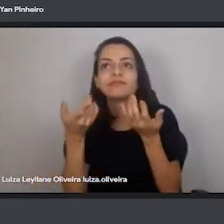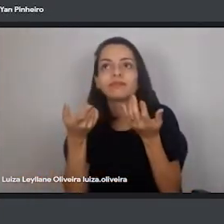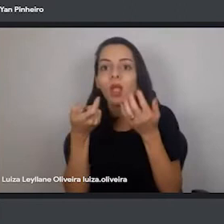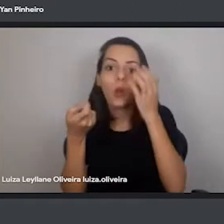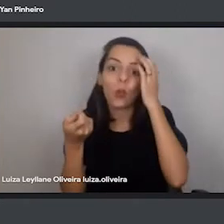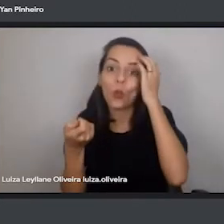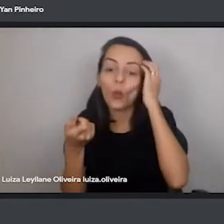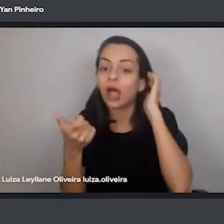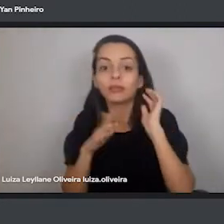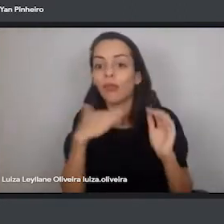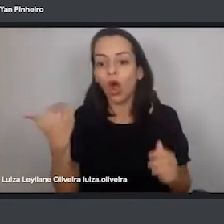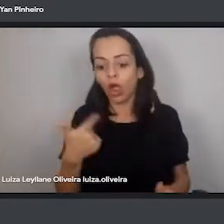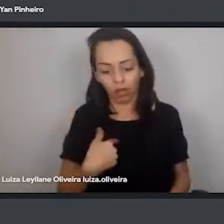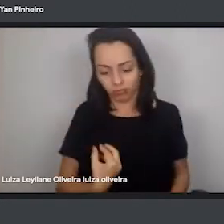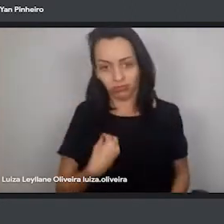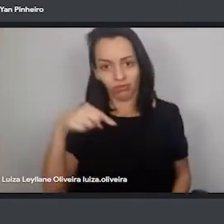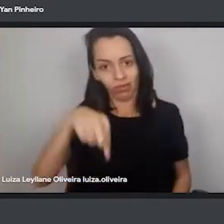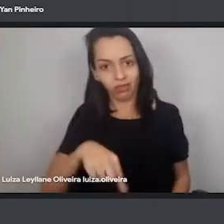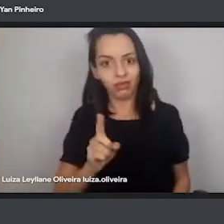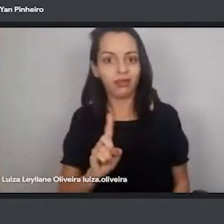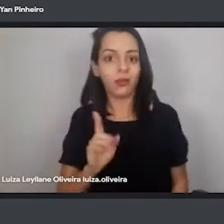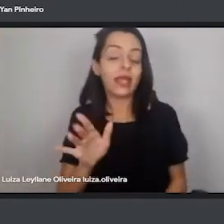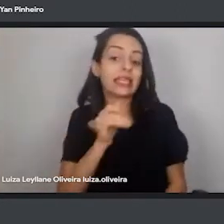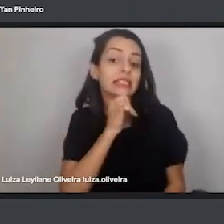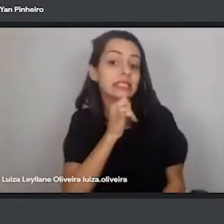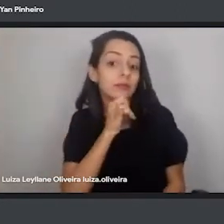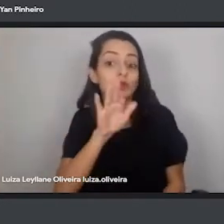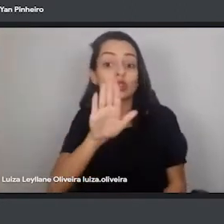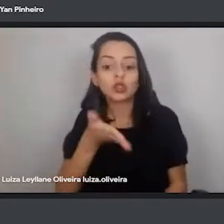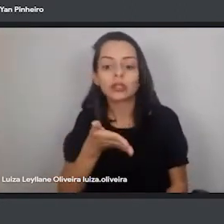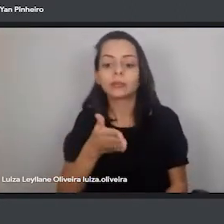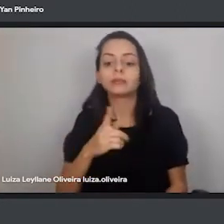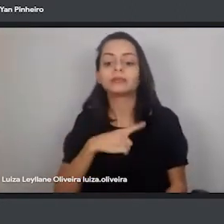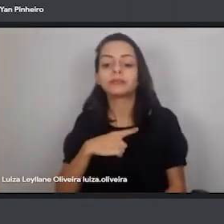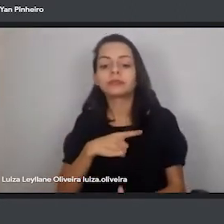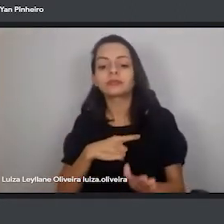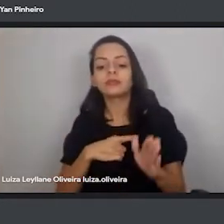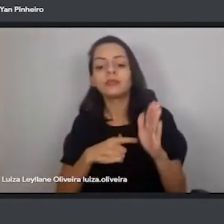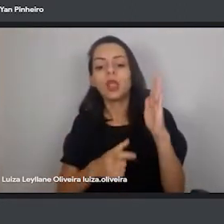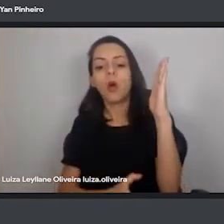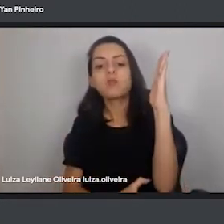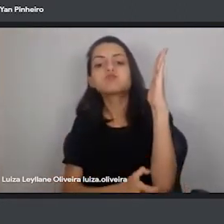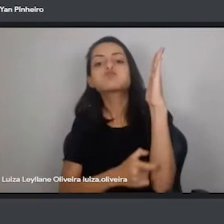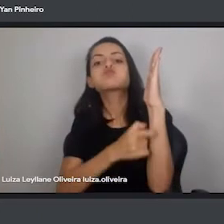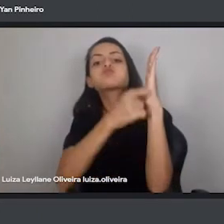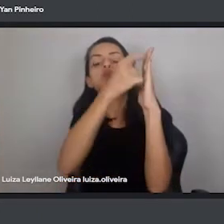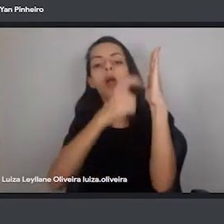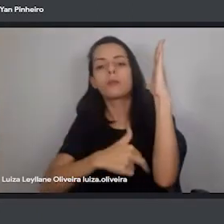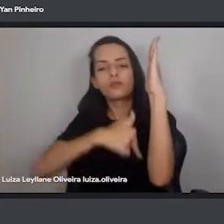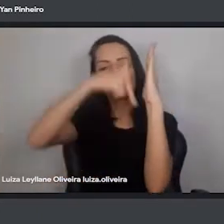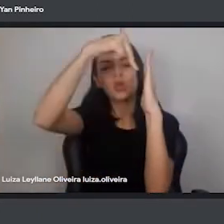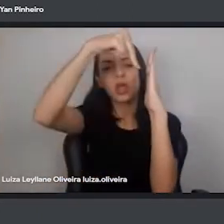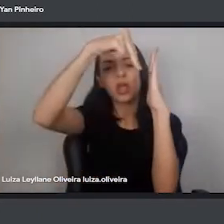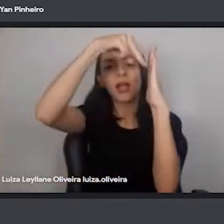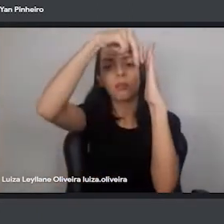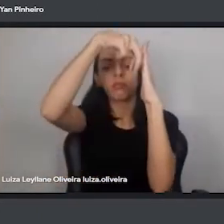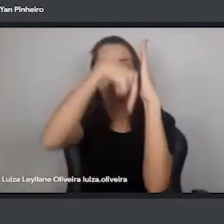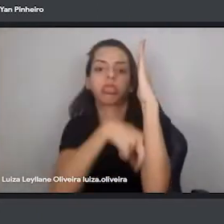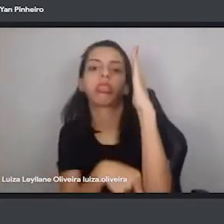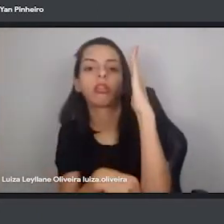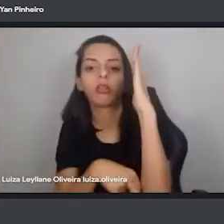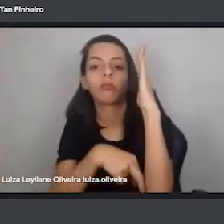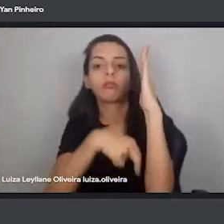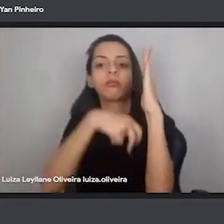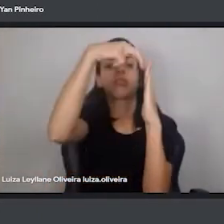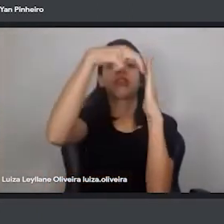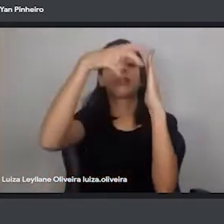não era para mim estar. Já aconteceu, por exemplo, de cair de poste mais de 10 vezes, descer escorregando, utilizando